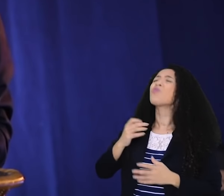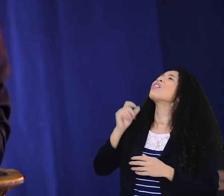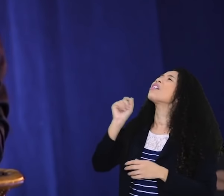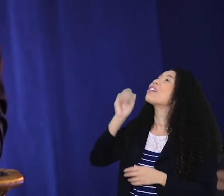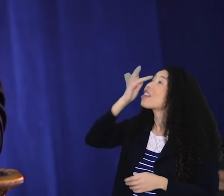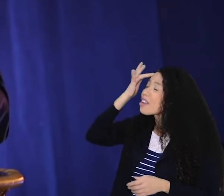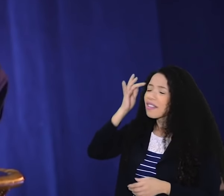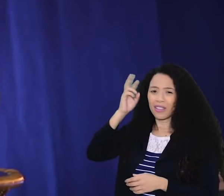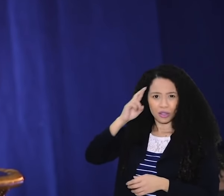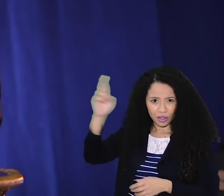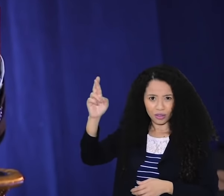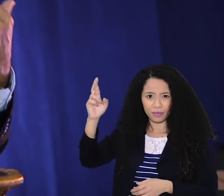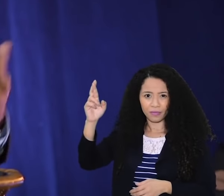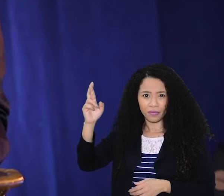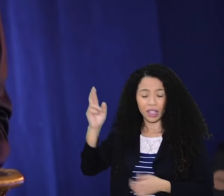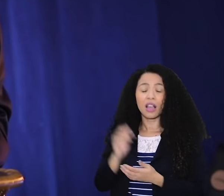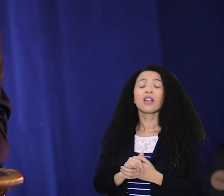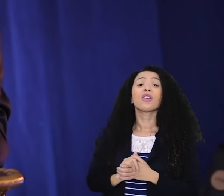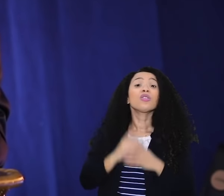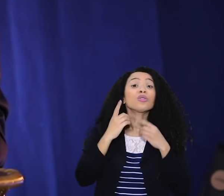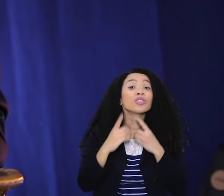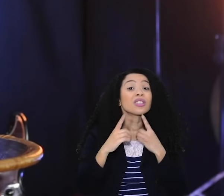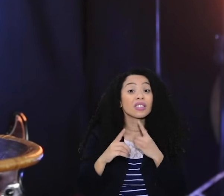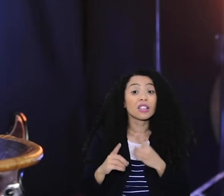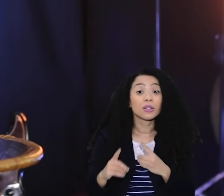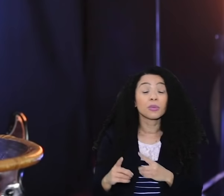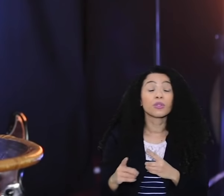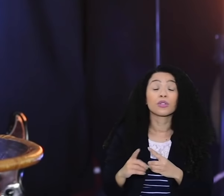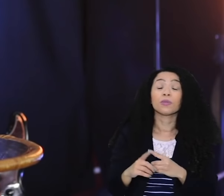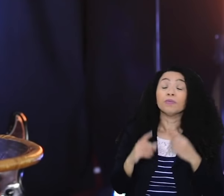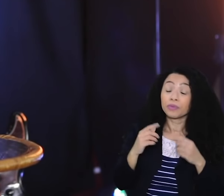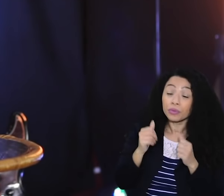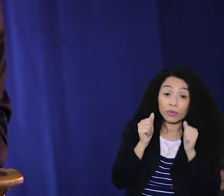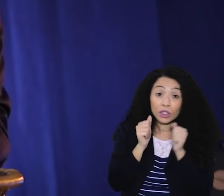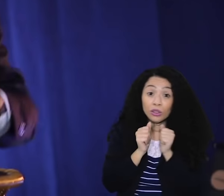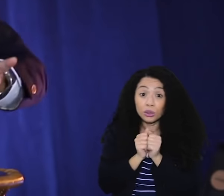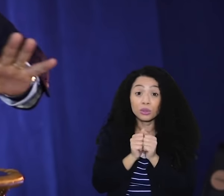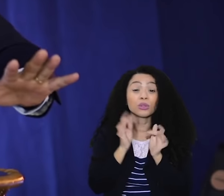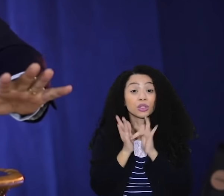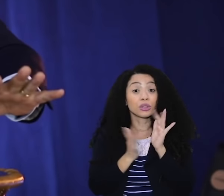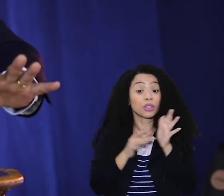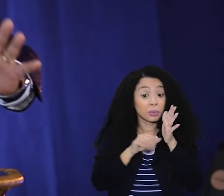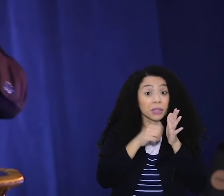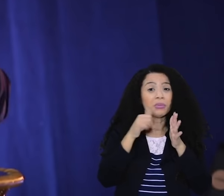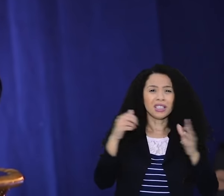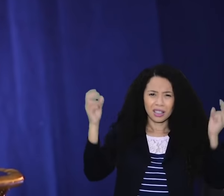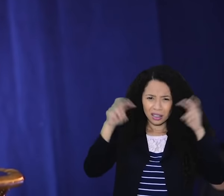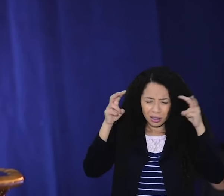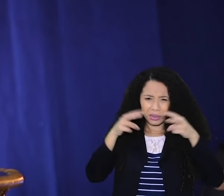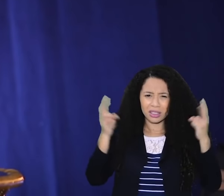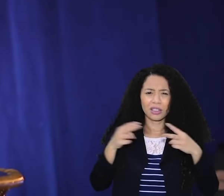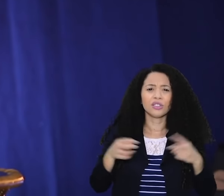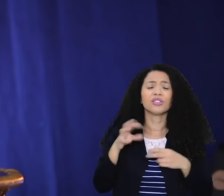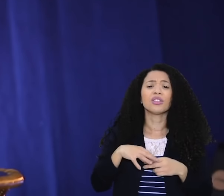Aqueles discípulos que estavam com Jesus na primeira tempestade, quando Jesus estendeu a mão que parou o vento, que acalmou o mar, eles botaram a